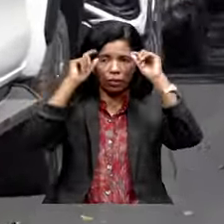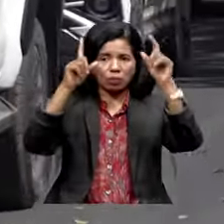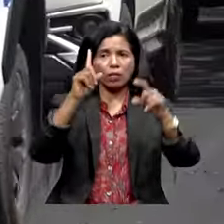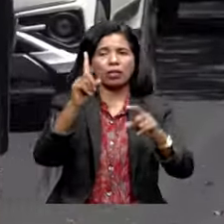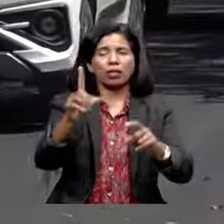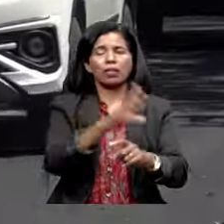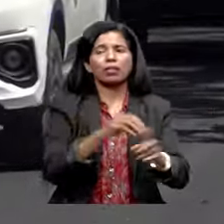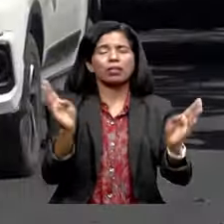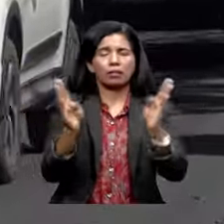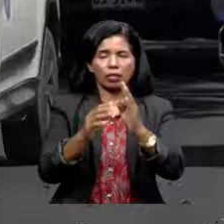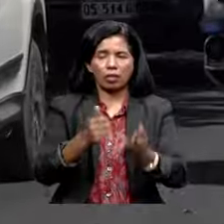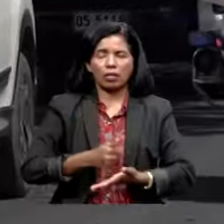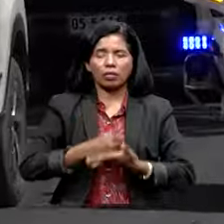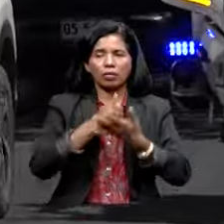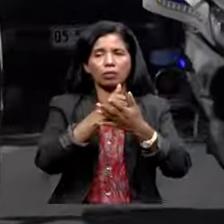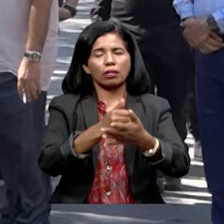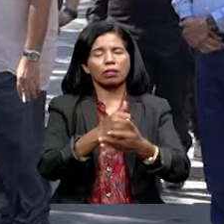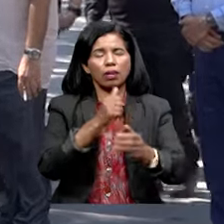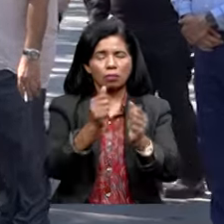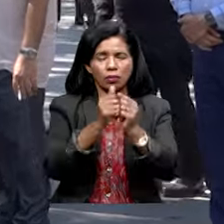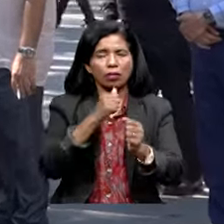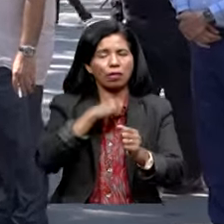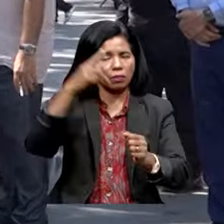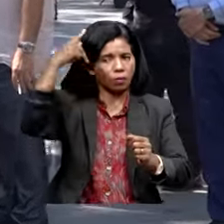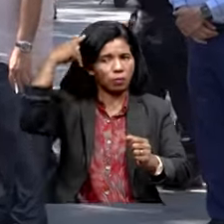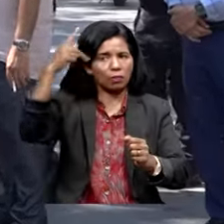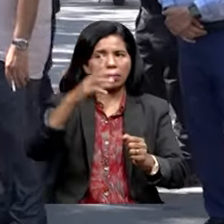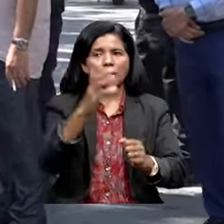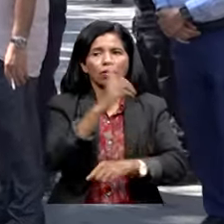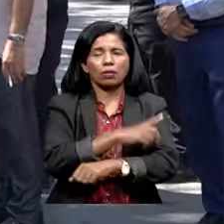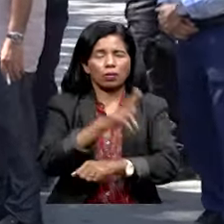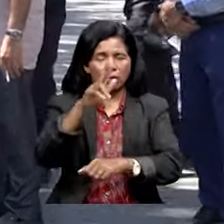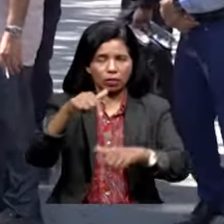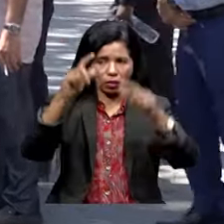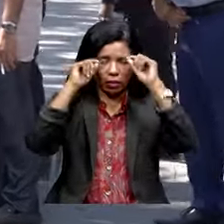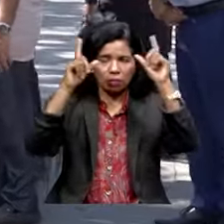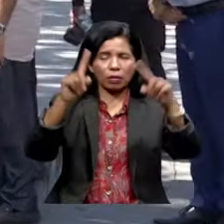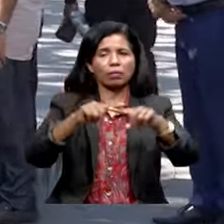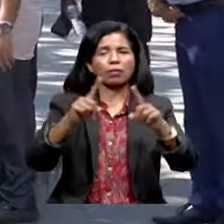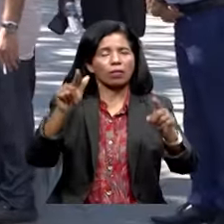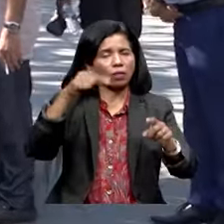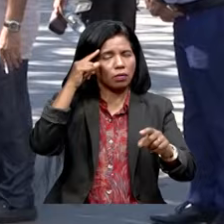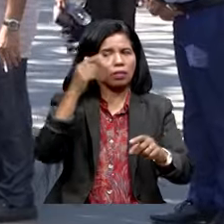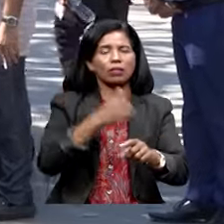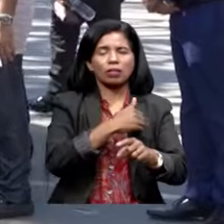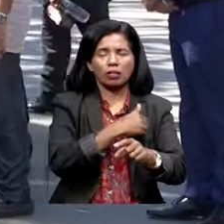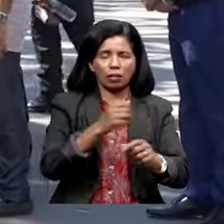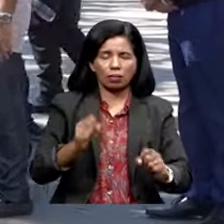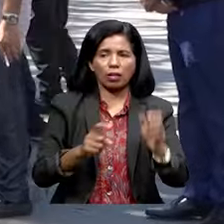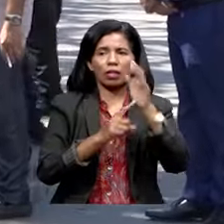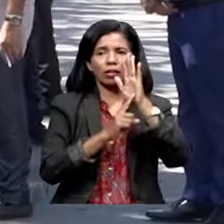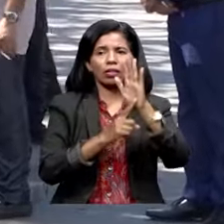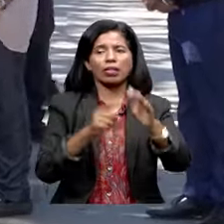Idia Maxisaya Zudante acompaña al Papa durante Lorontolo y Timor, May B parte governo Sirak Belefosai,